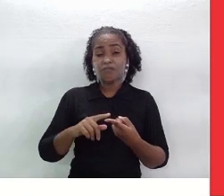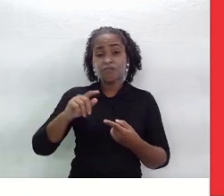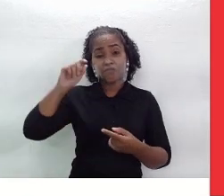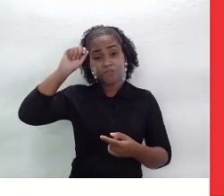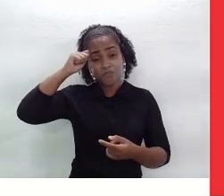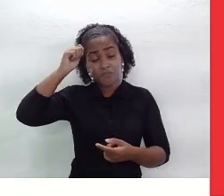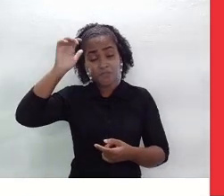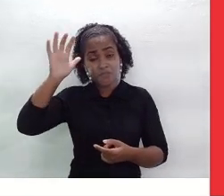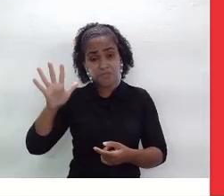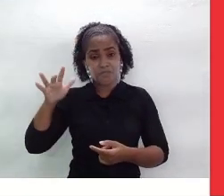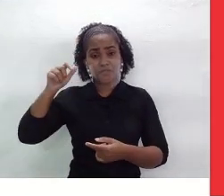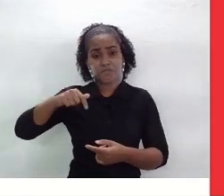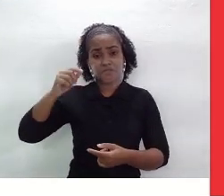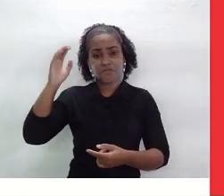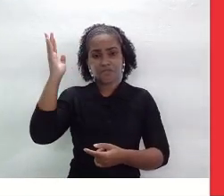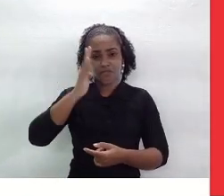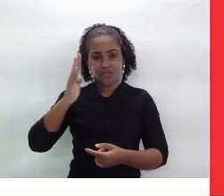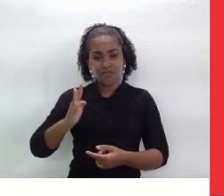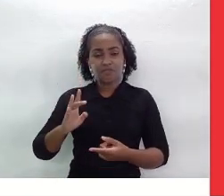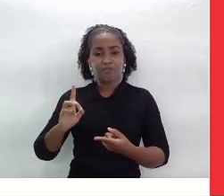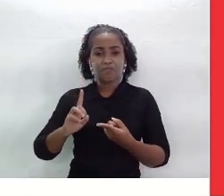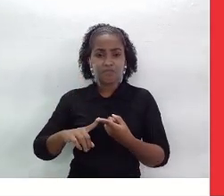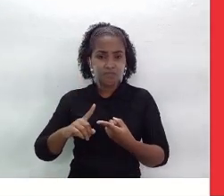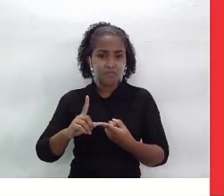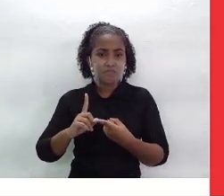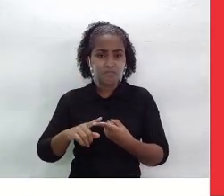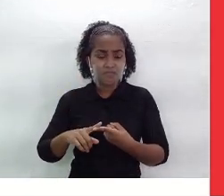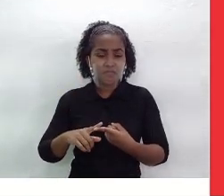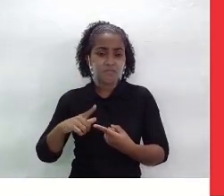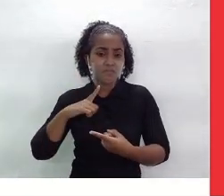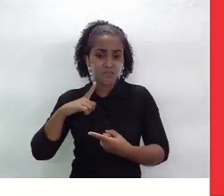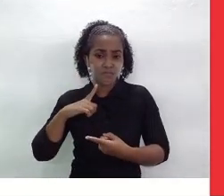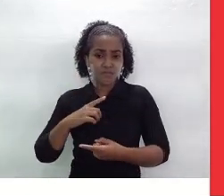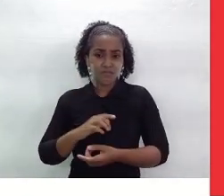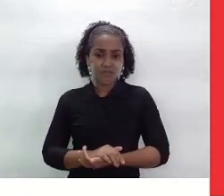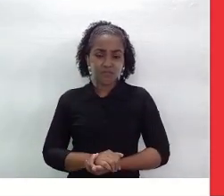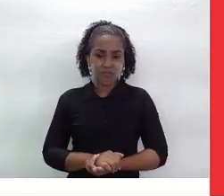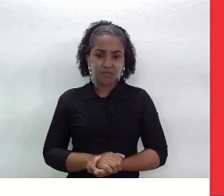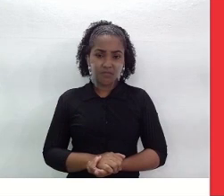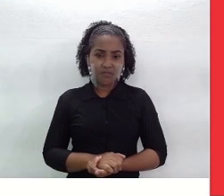no Brasil, e também na Austrália, Índia